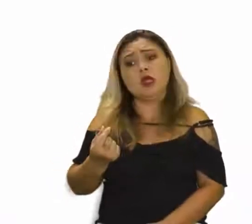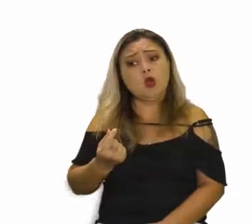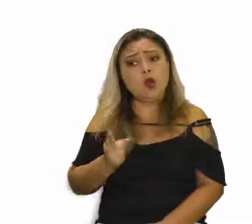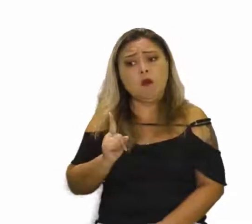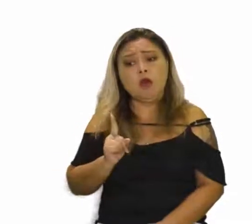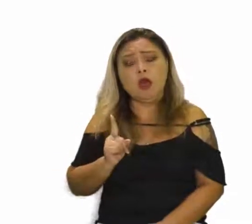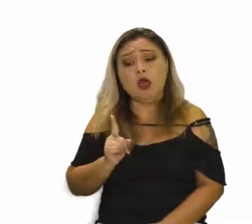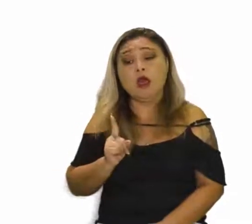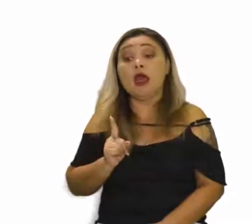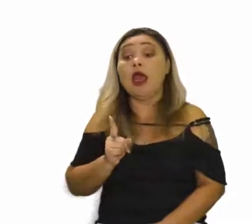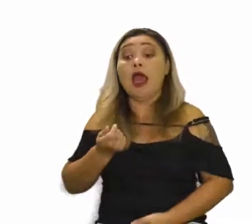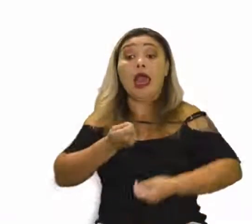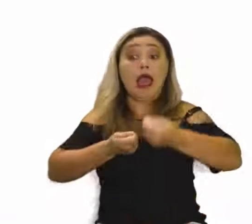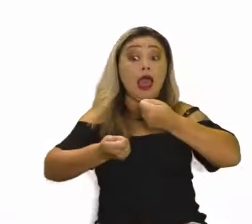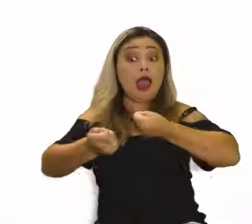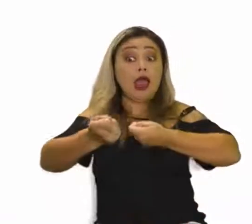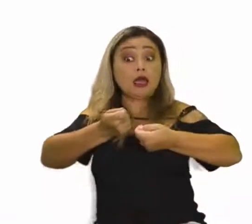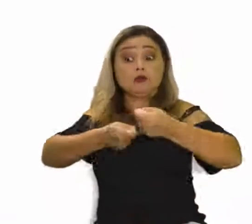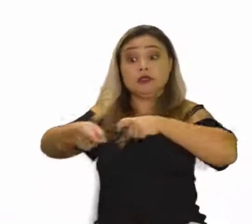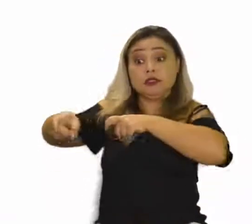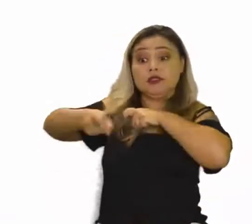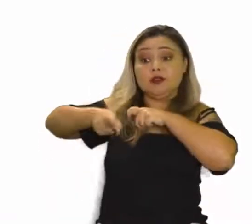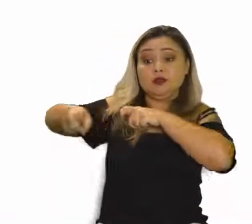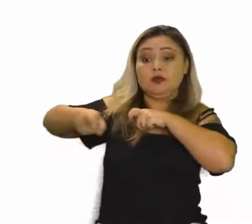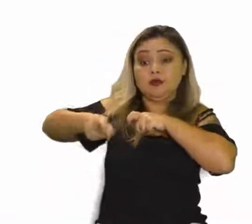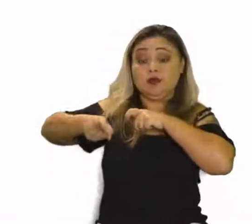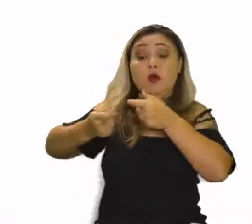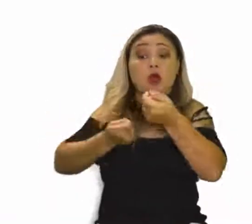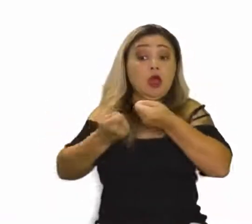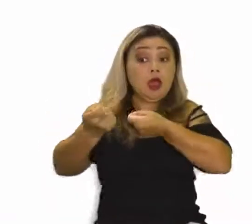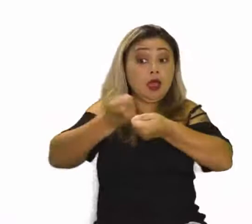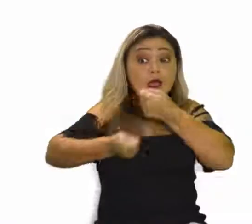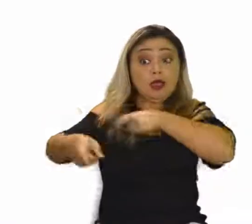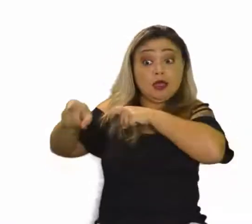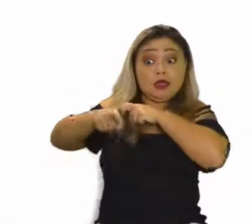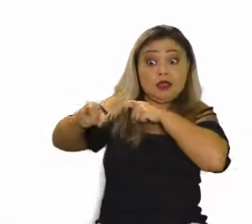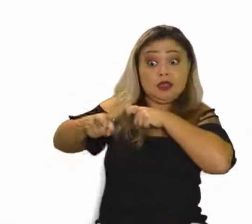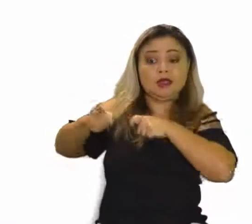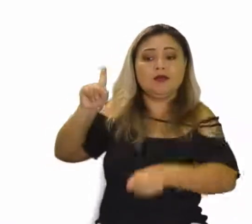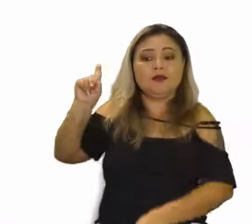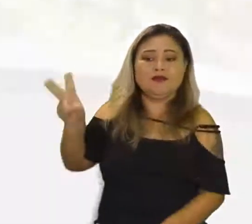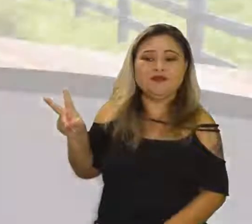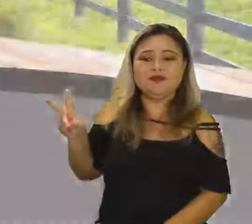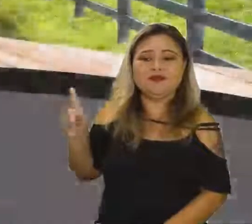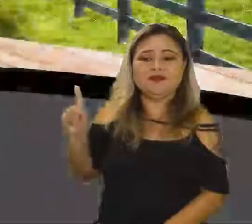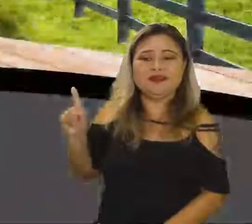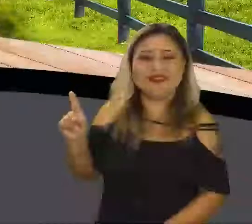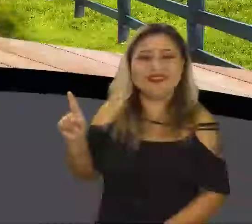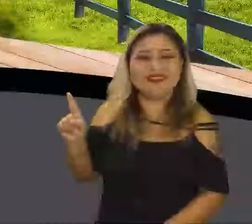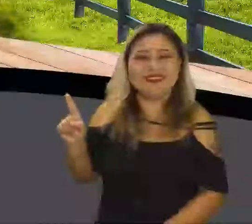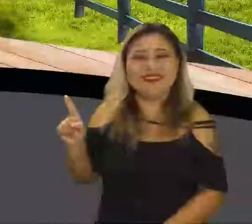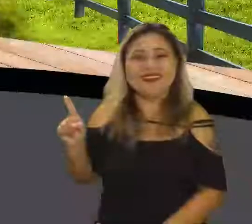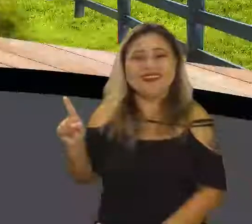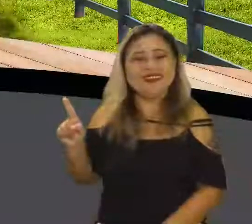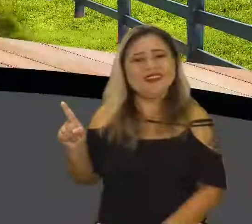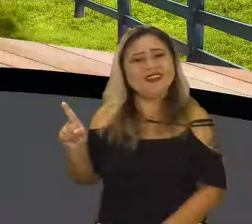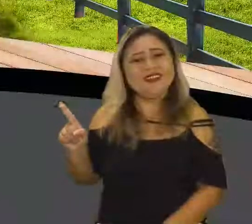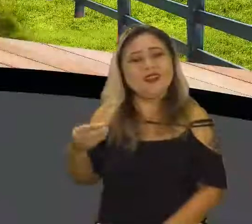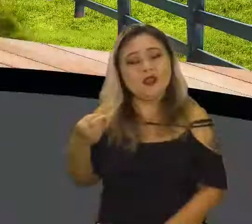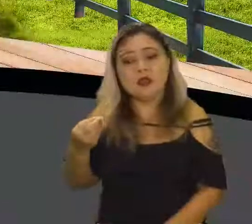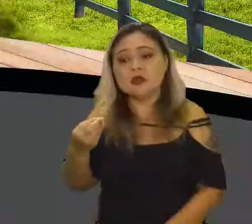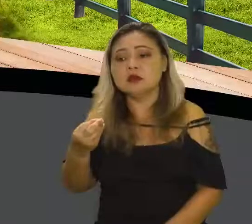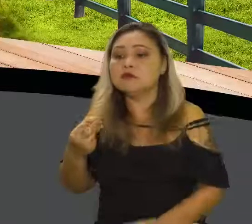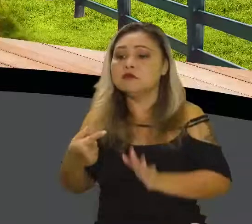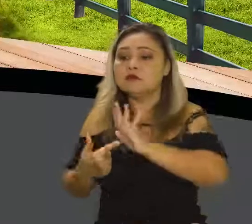Economia. Administração rural. Por exemplo, look at me! Como é uma aula